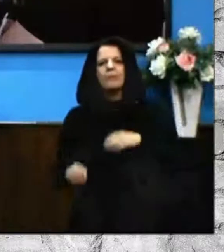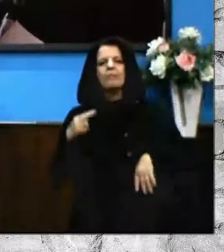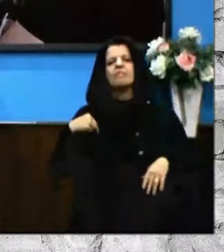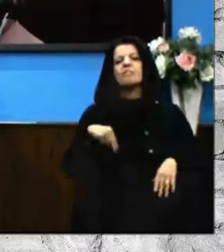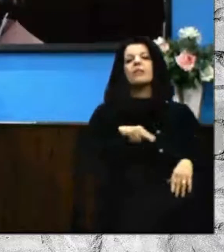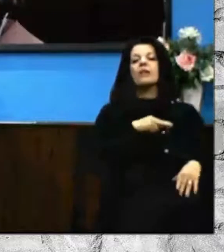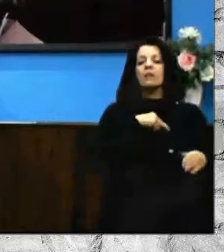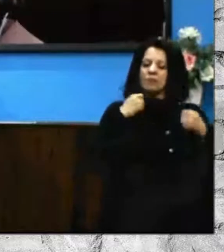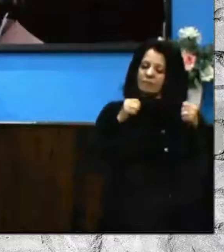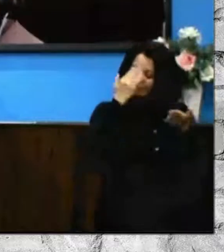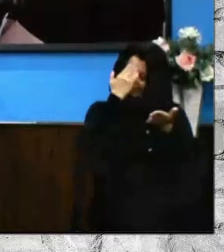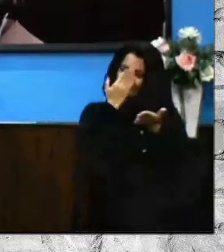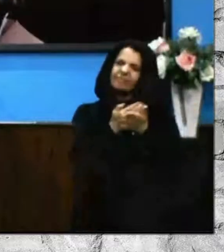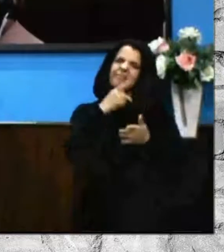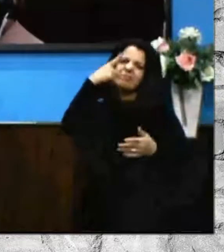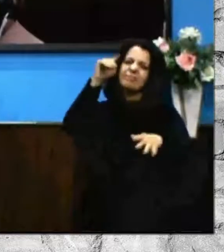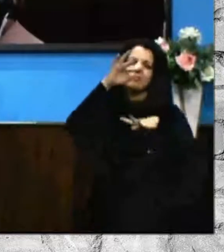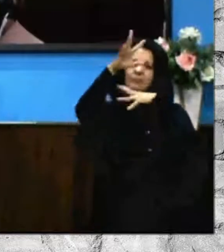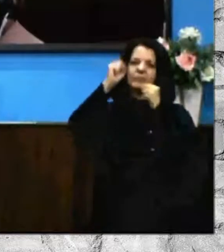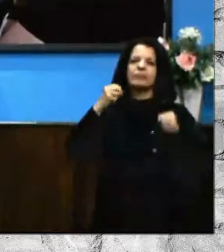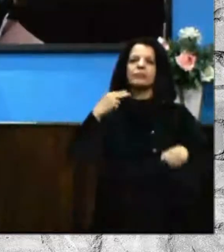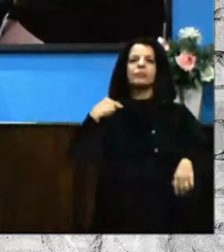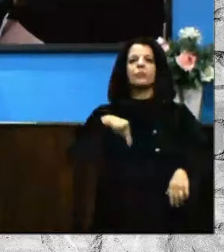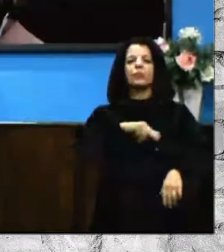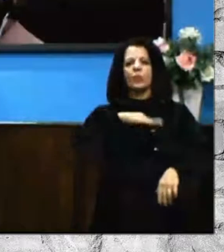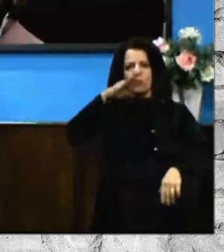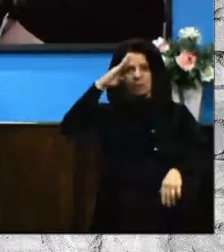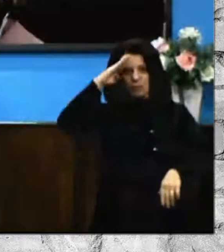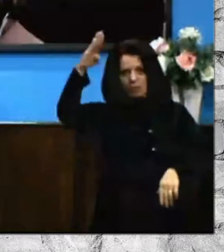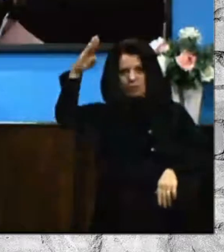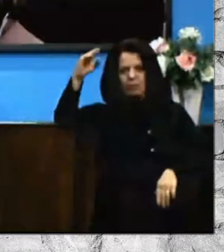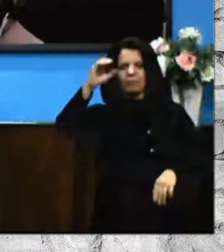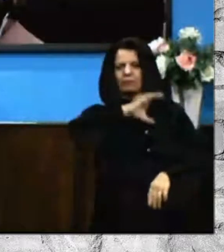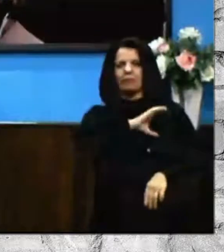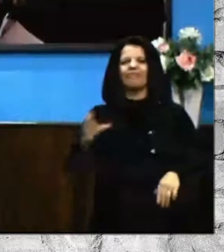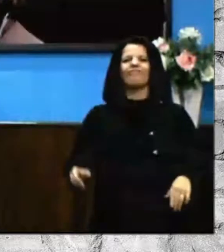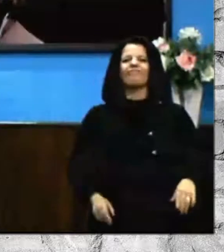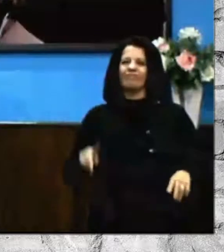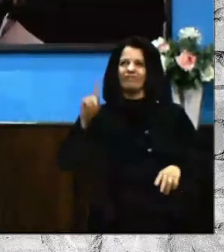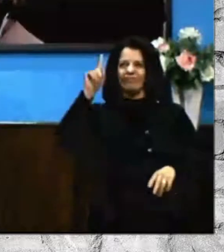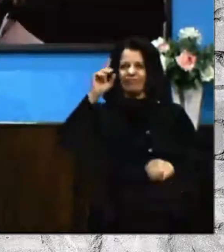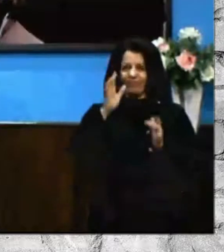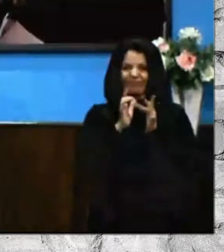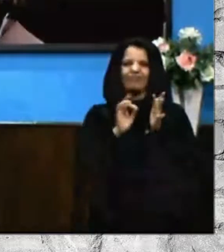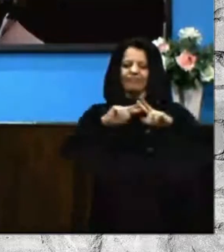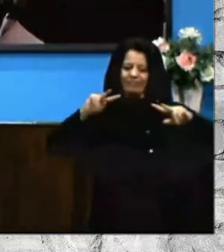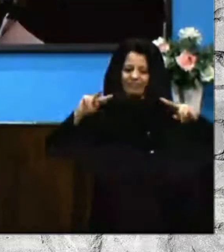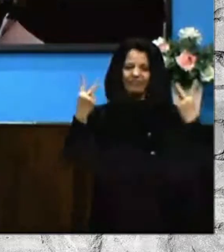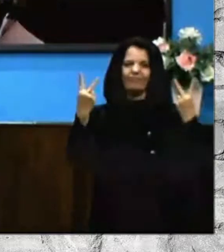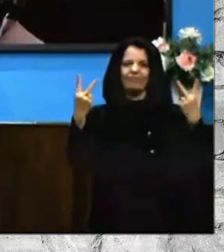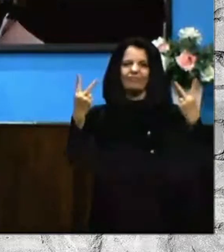que confiar no seu poder. Meu querido, nosso general é Cristo, Ele é o vencedor. Então eu quero convidar você a confiar